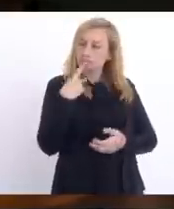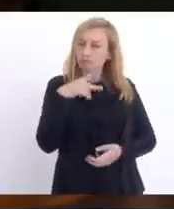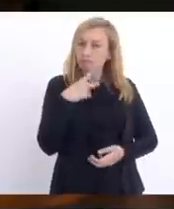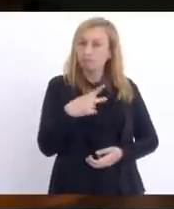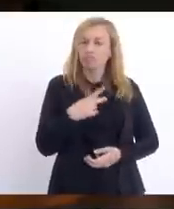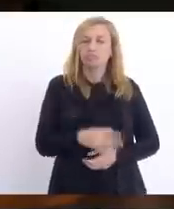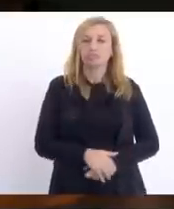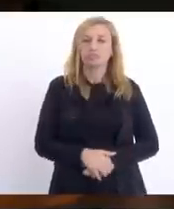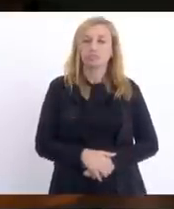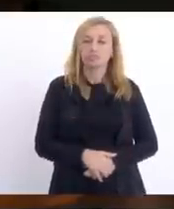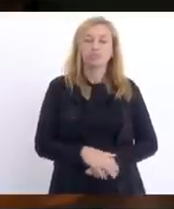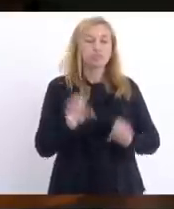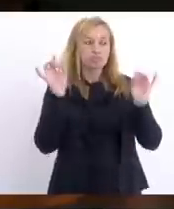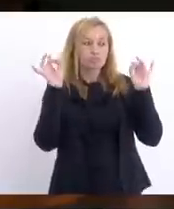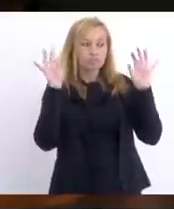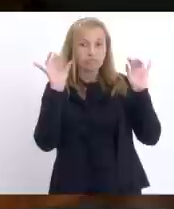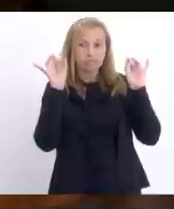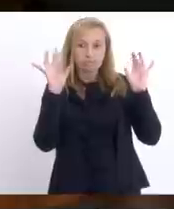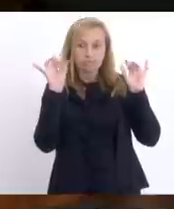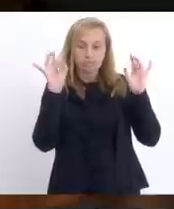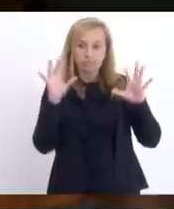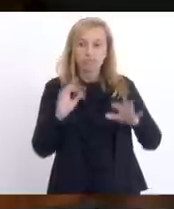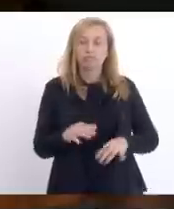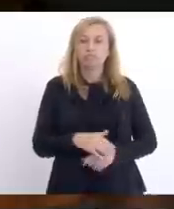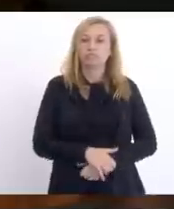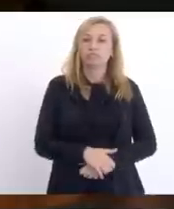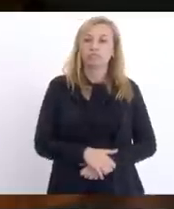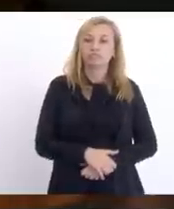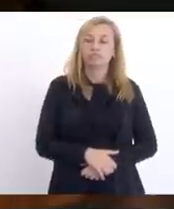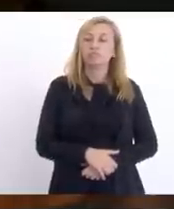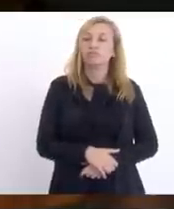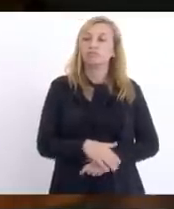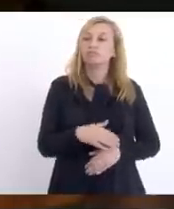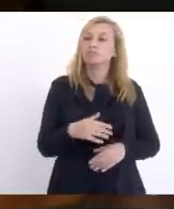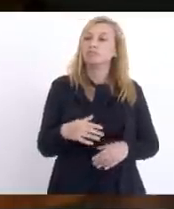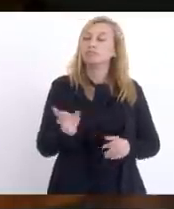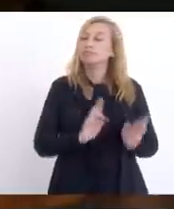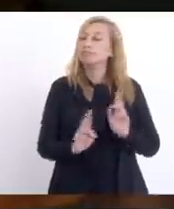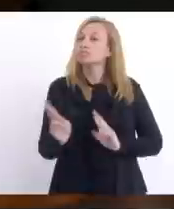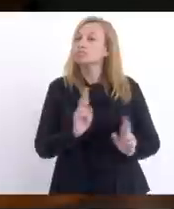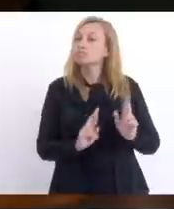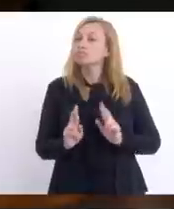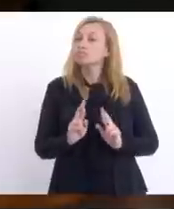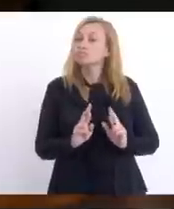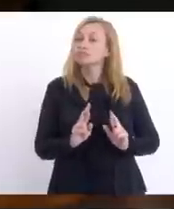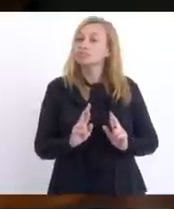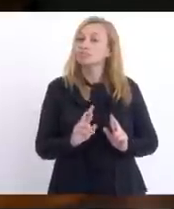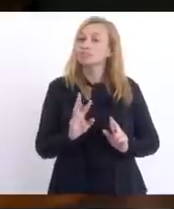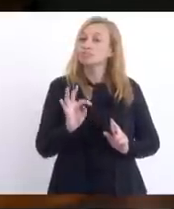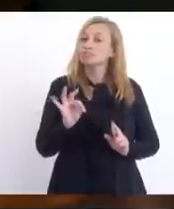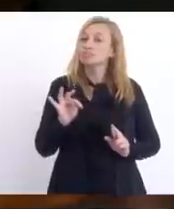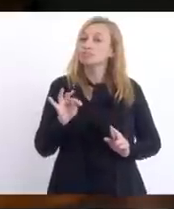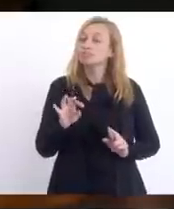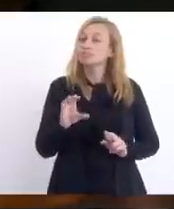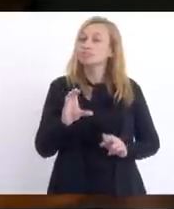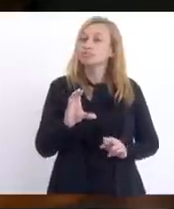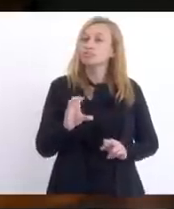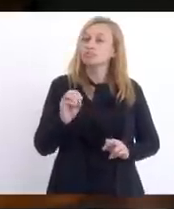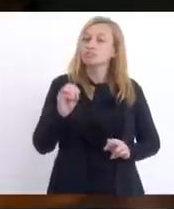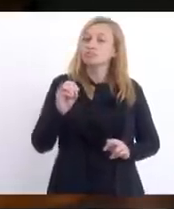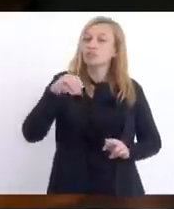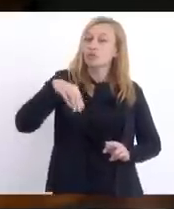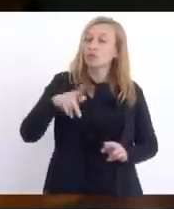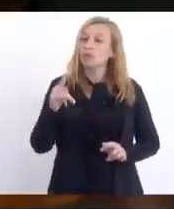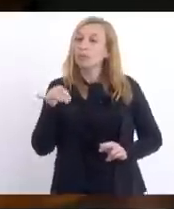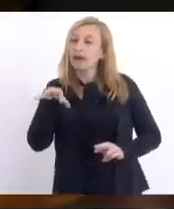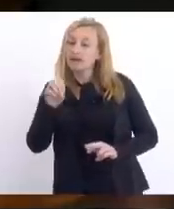destacar, em especial, a prorrogação com relação à ThyssenKrupp, né? O complexo